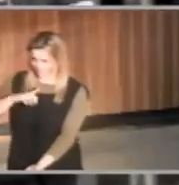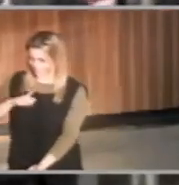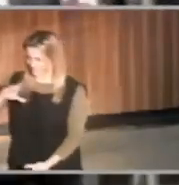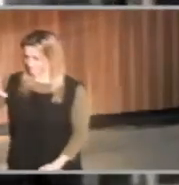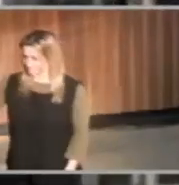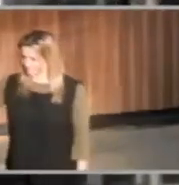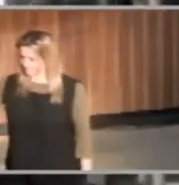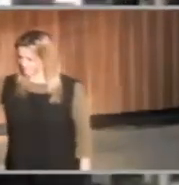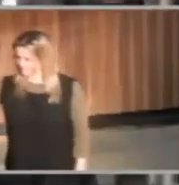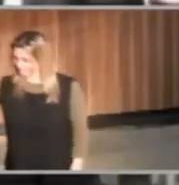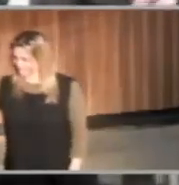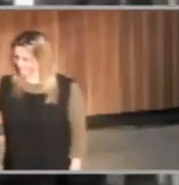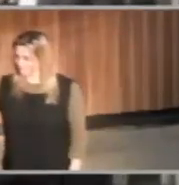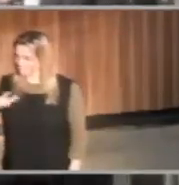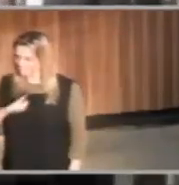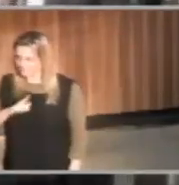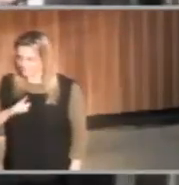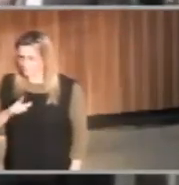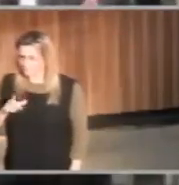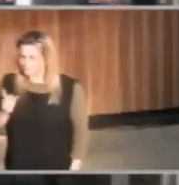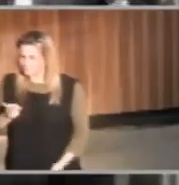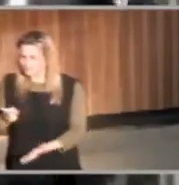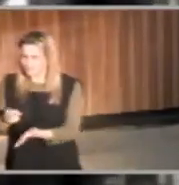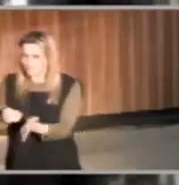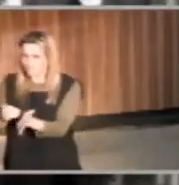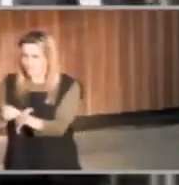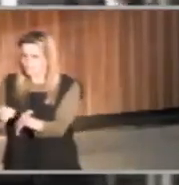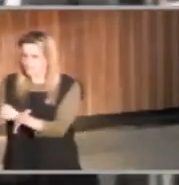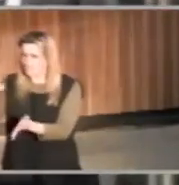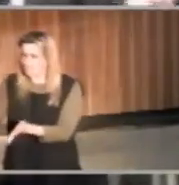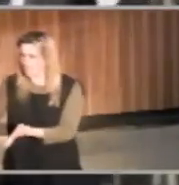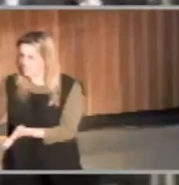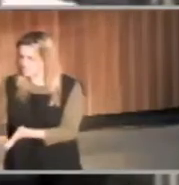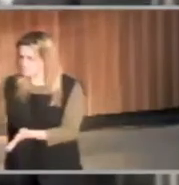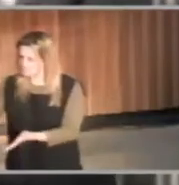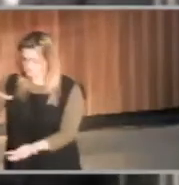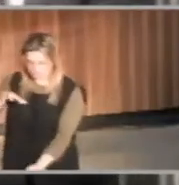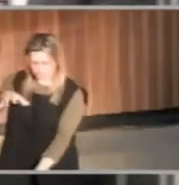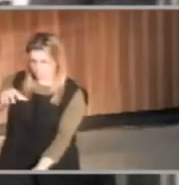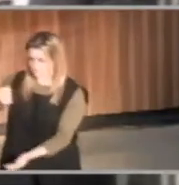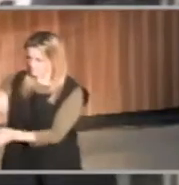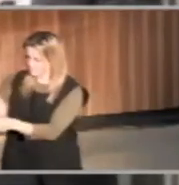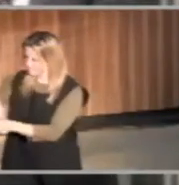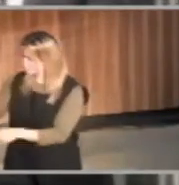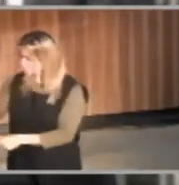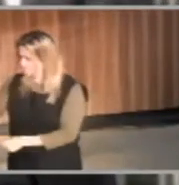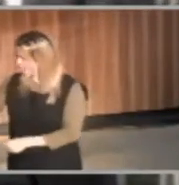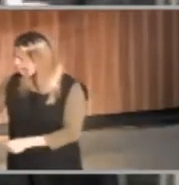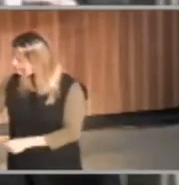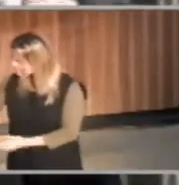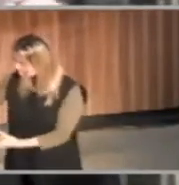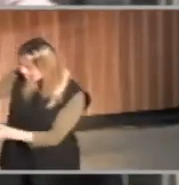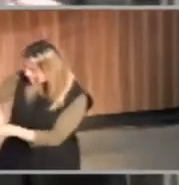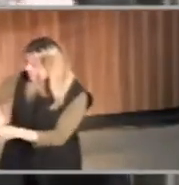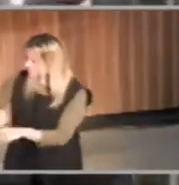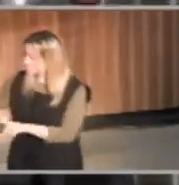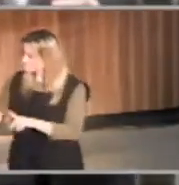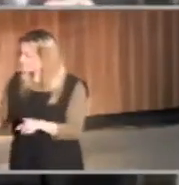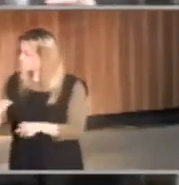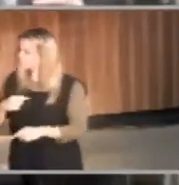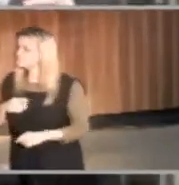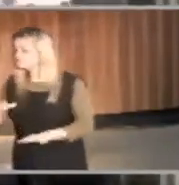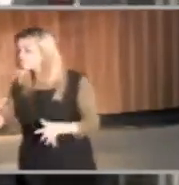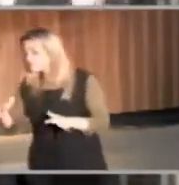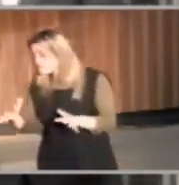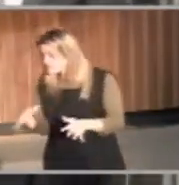Aí eu perguntei aqui se tem leite na igreja. Não tem. Eu tenho cesta básica, mas não tenho leite. Então, quem